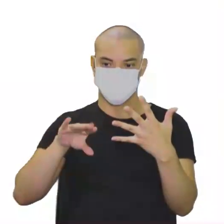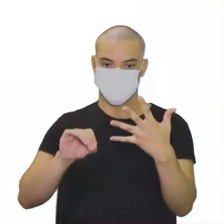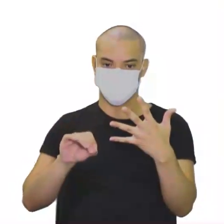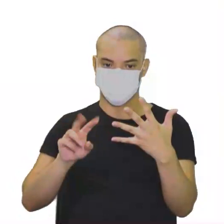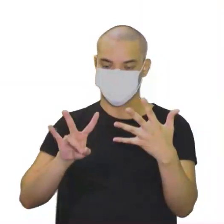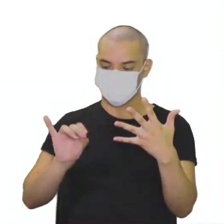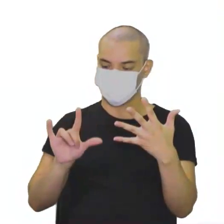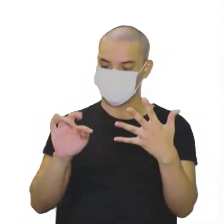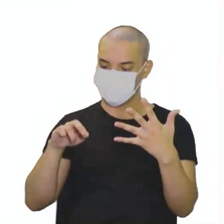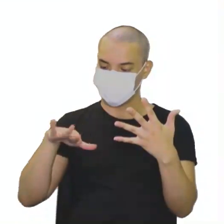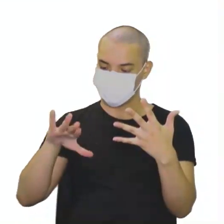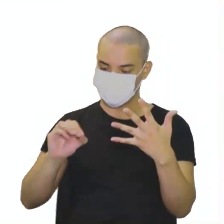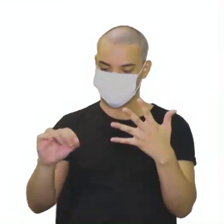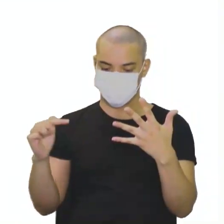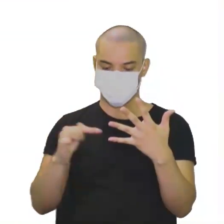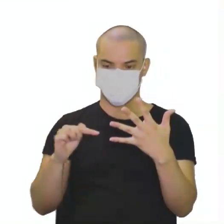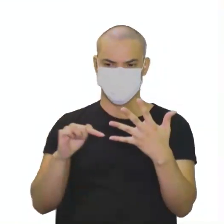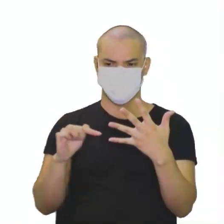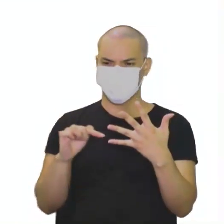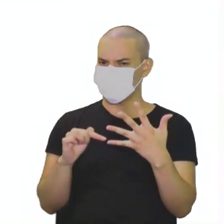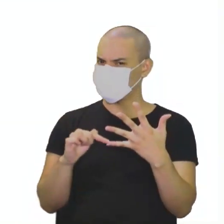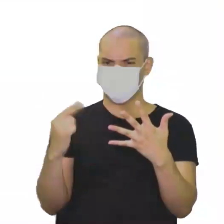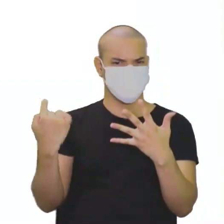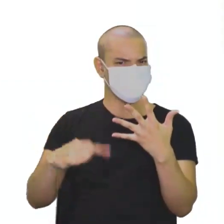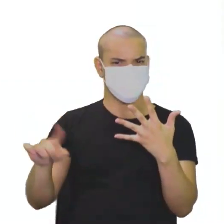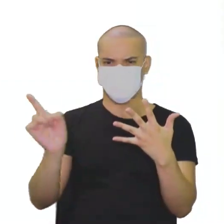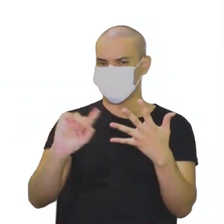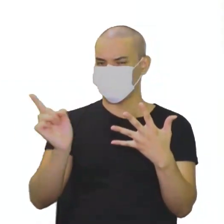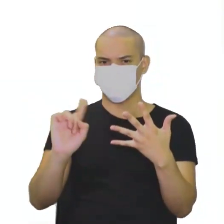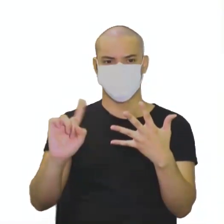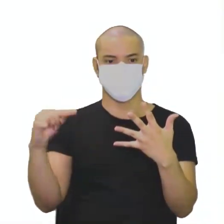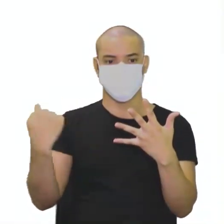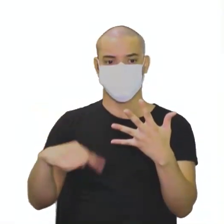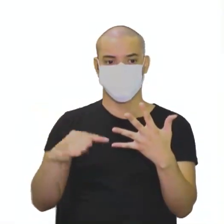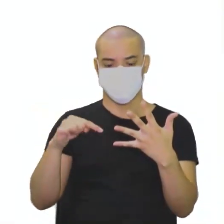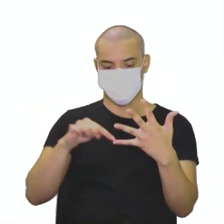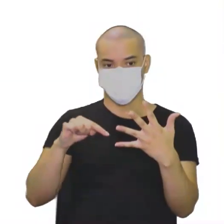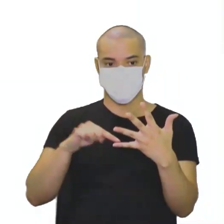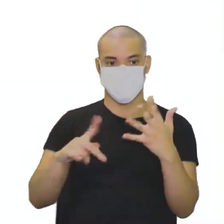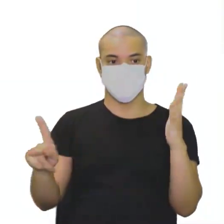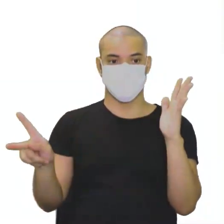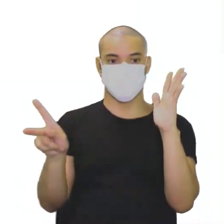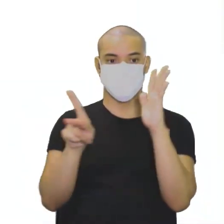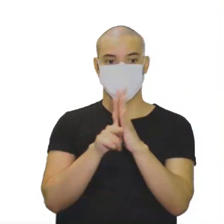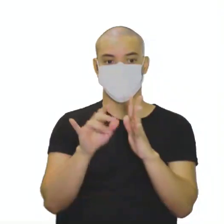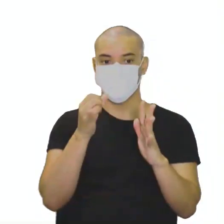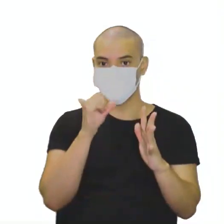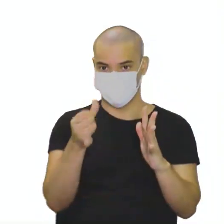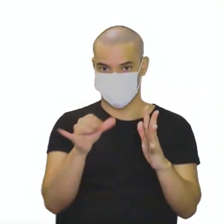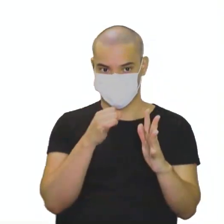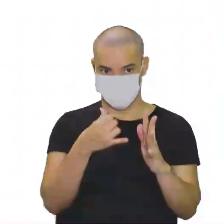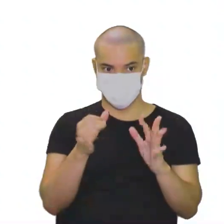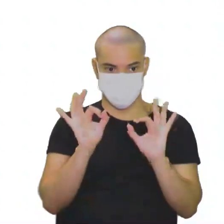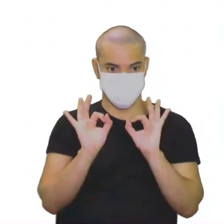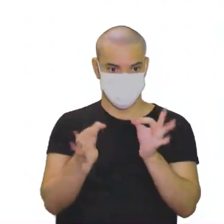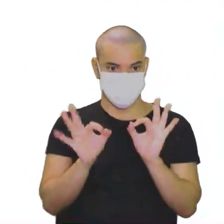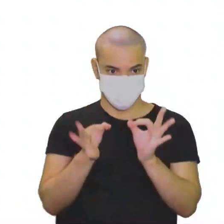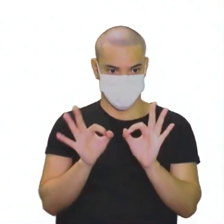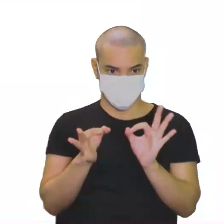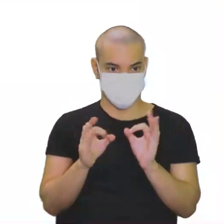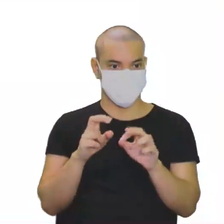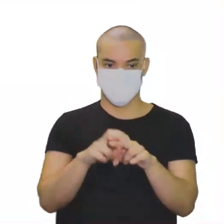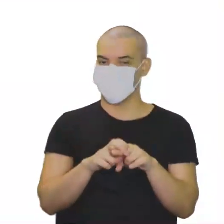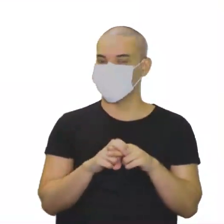que amperímetro e voltímetro são instrumentos de medidas elétricas, certo?